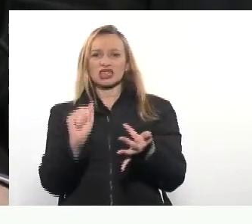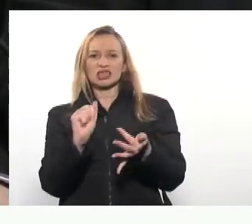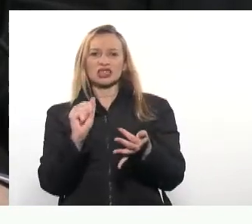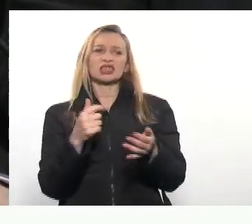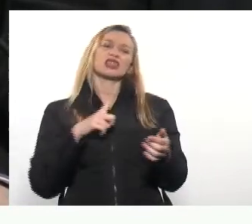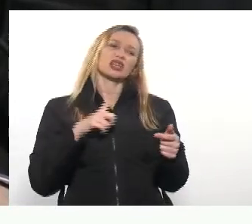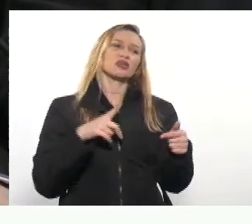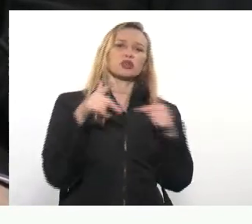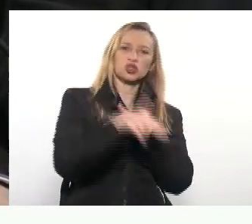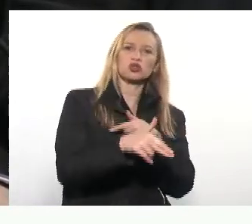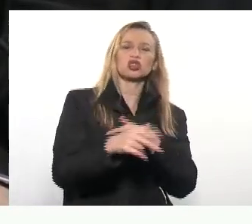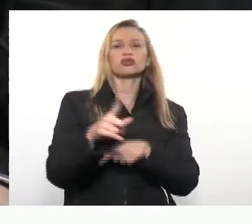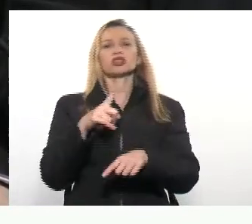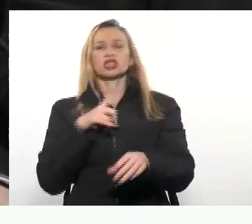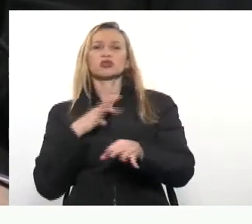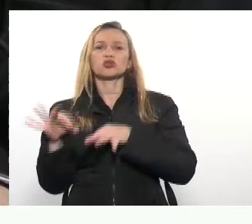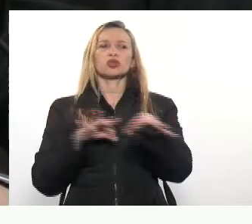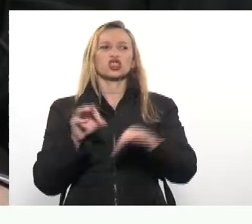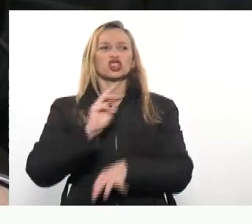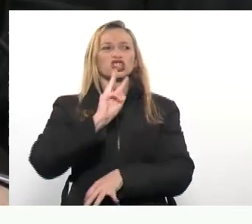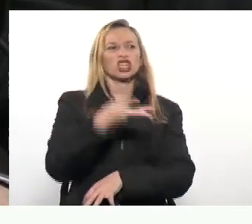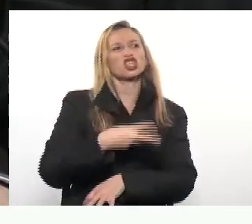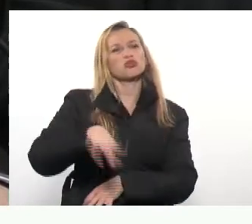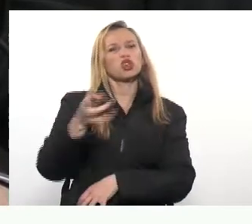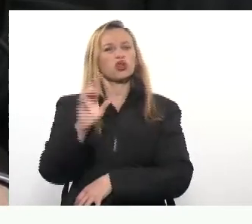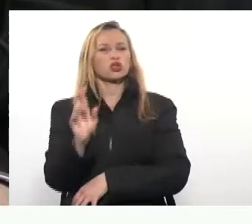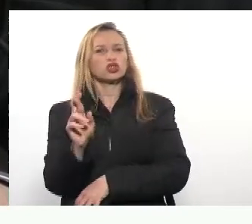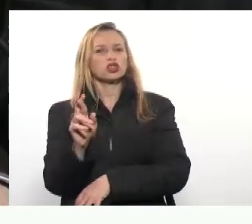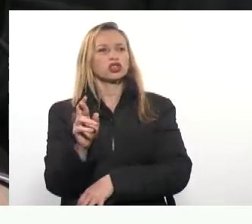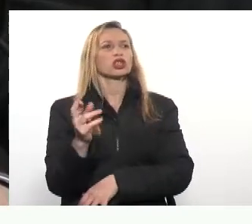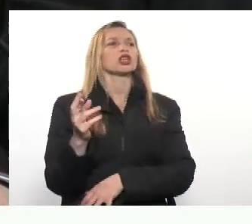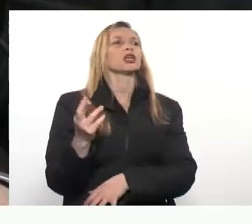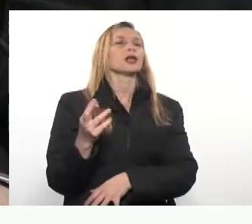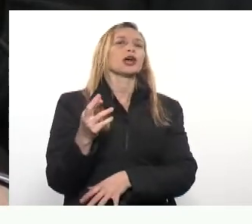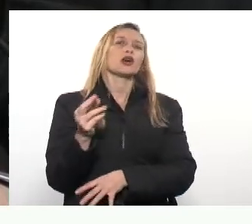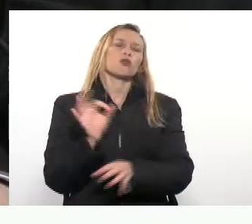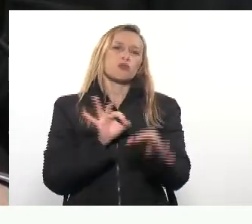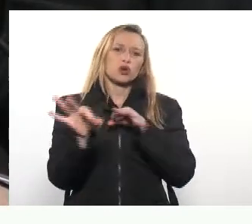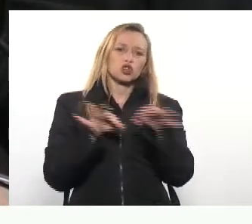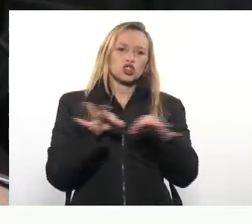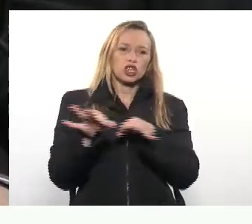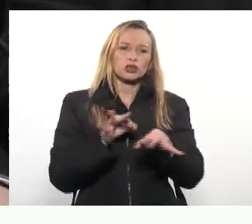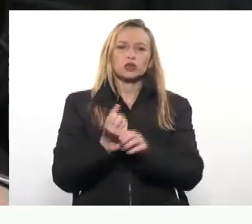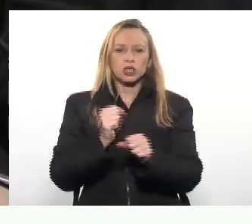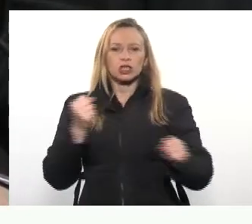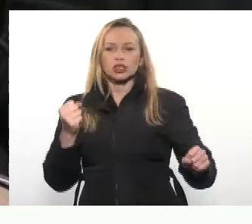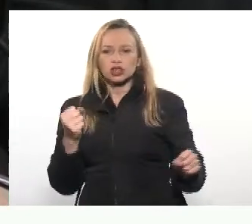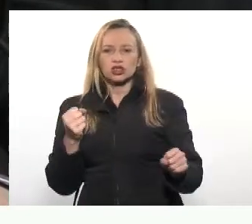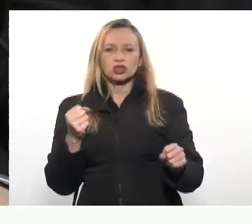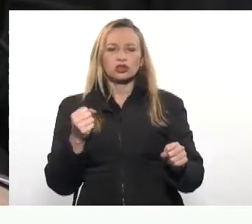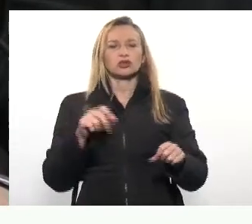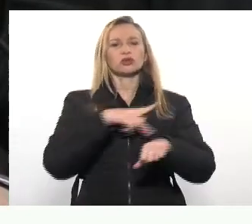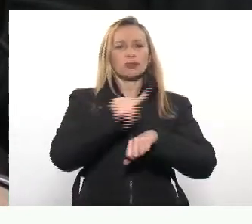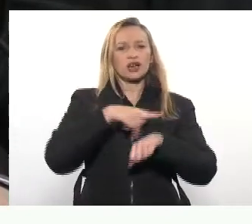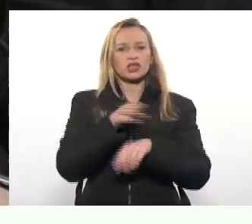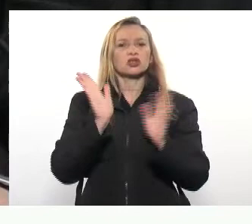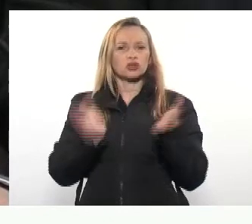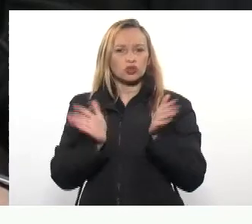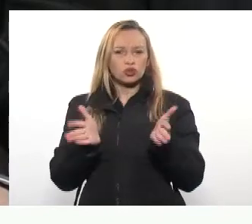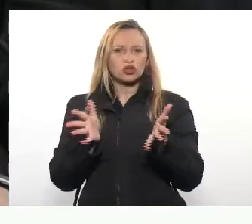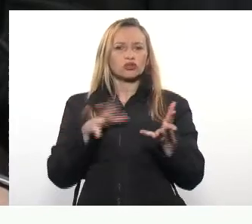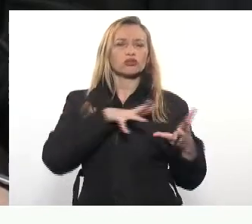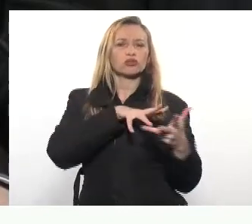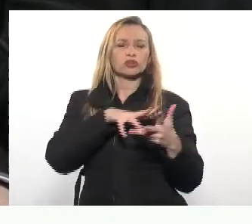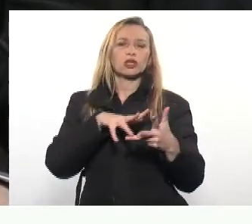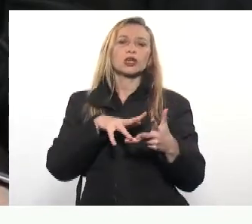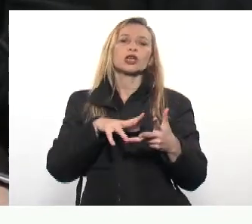nós temos. Nós temos um projeto de 3,5 bilhões de investimento, que é um projeto, o maior projeto de saneamento no país hoje, com certeza é o nosso.